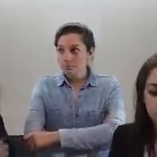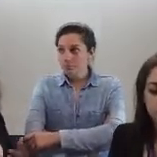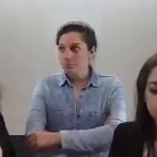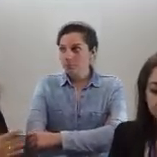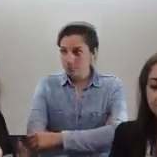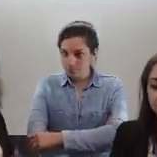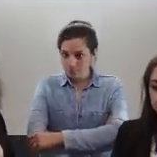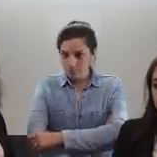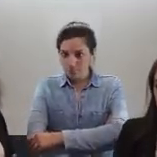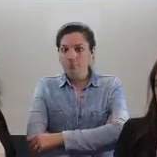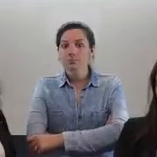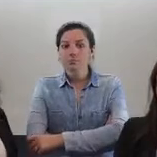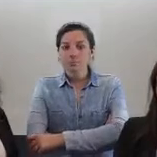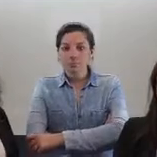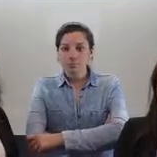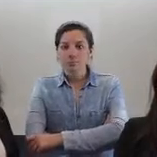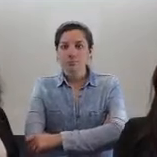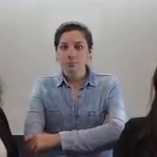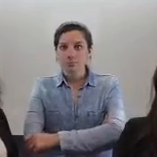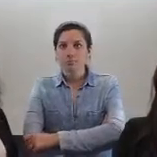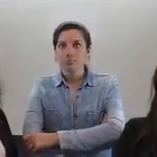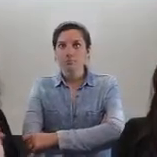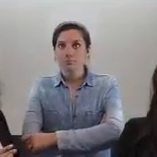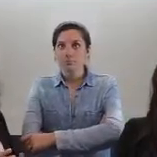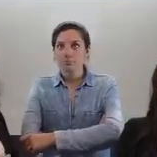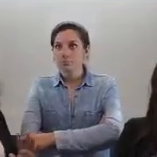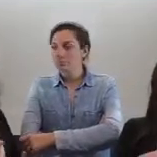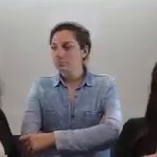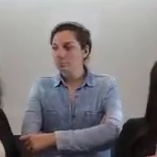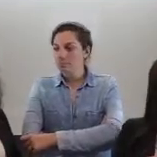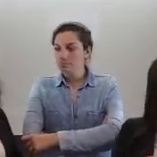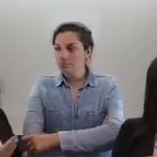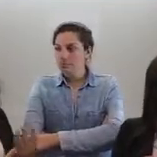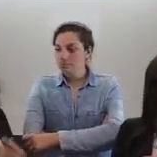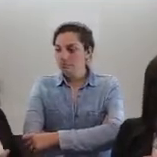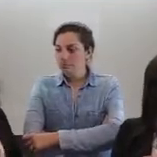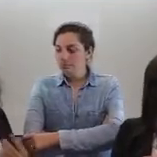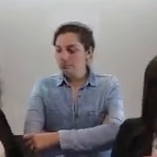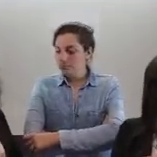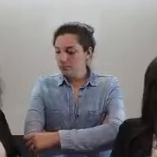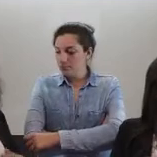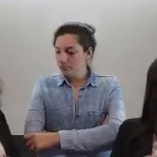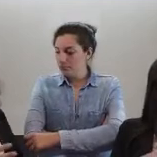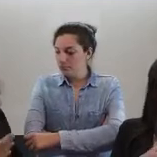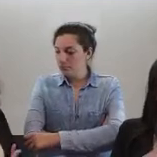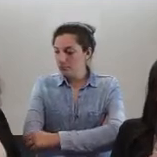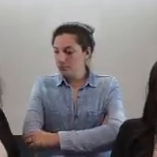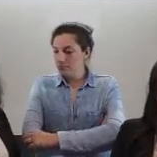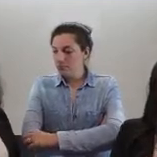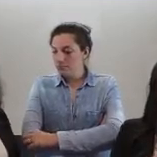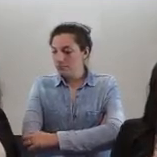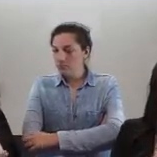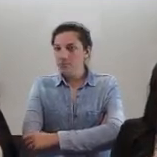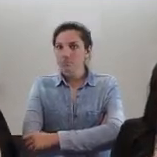Chapecó propicia para vocês terem acesso também. Essas bases que a gente tem ali, elas são pagas. A UNO Chapecó, ela paga o